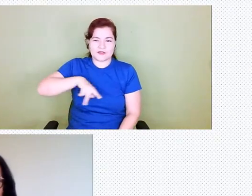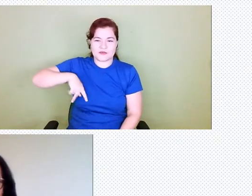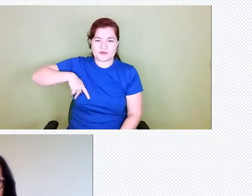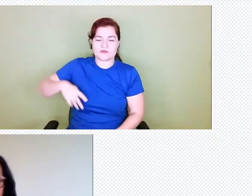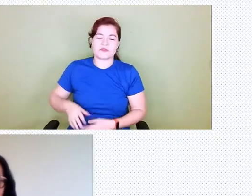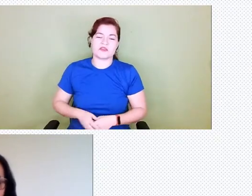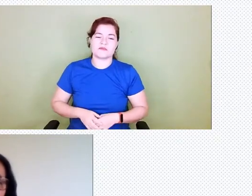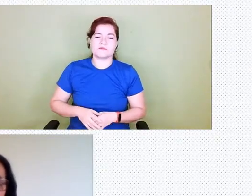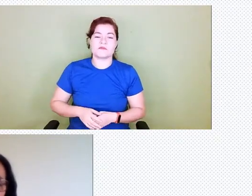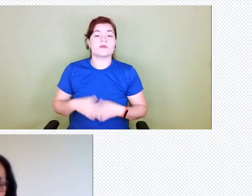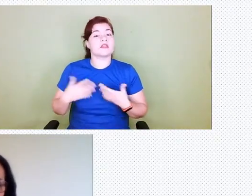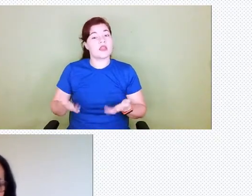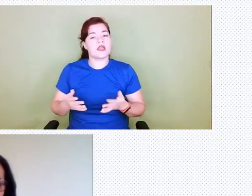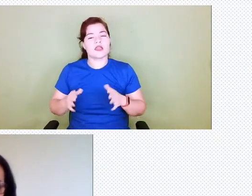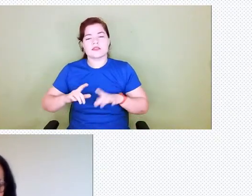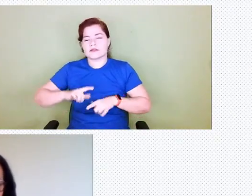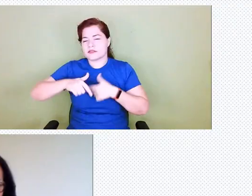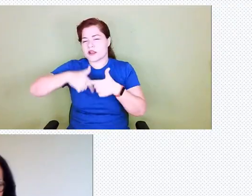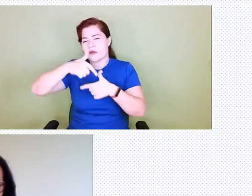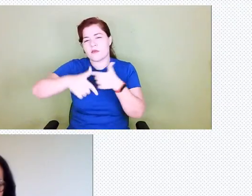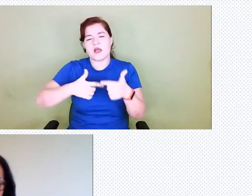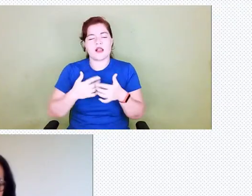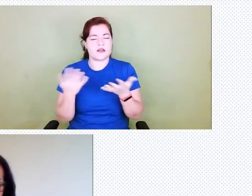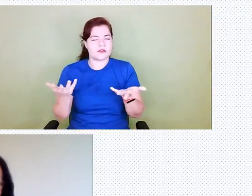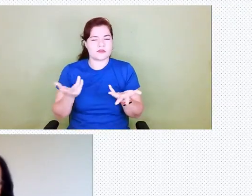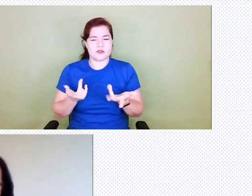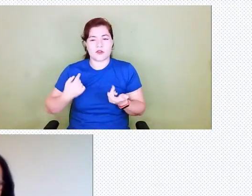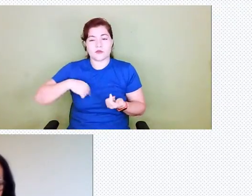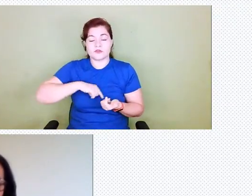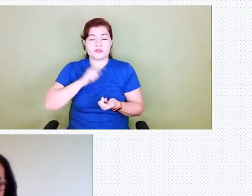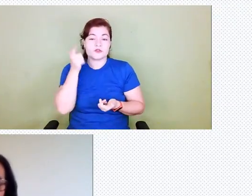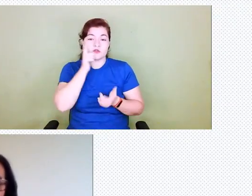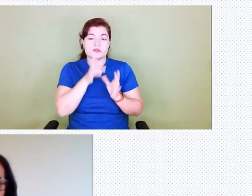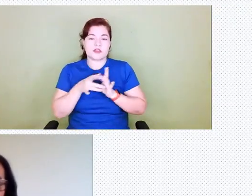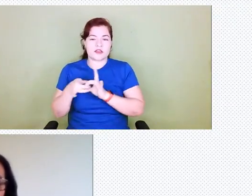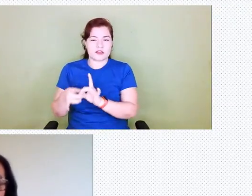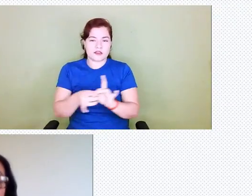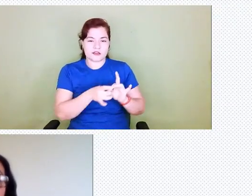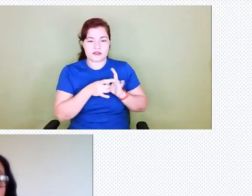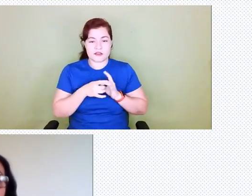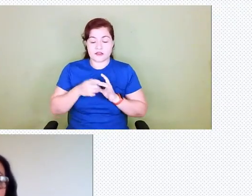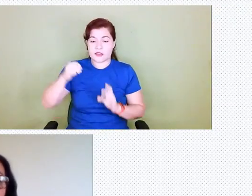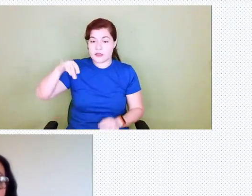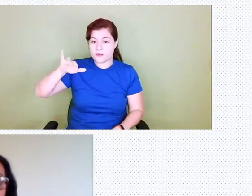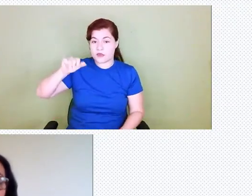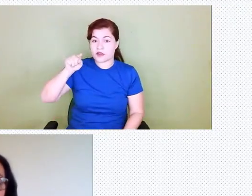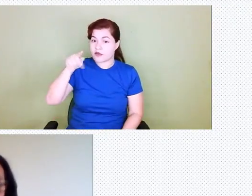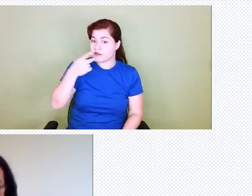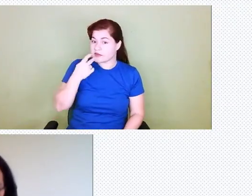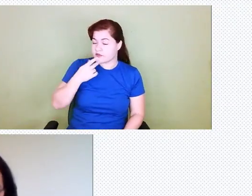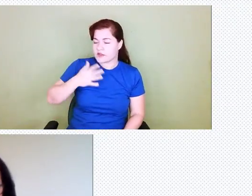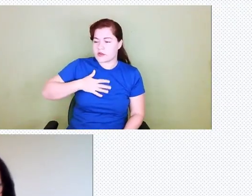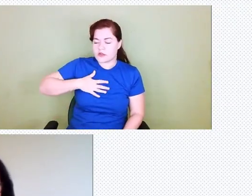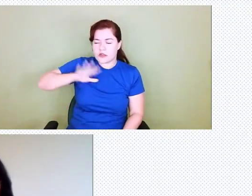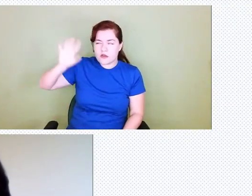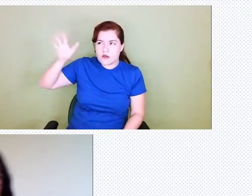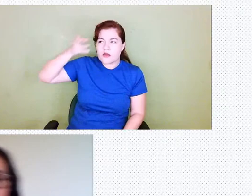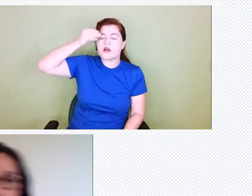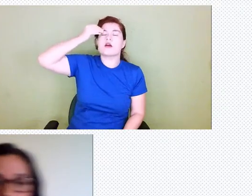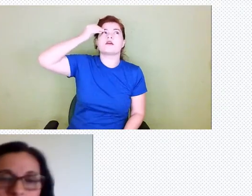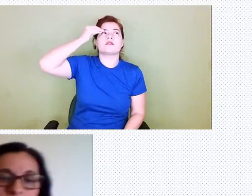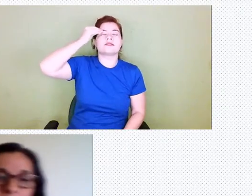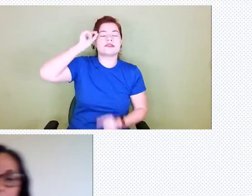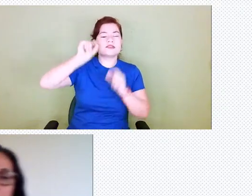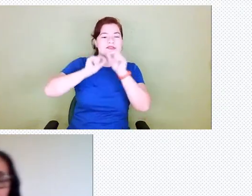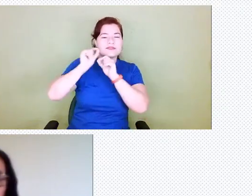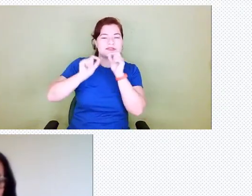trabalho, né? Podemos unir vários corações. Maria, você estava falando, e aí veio à minha mente o seguinte,